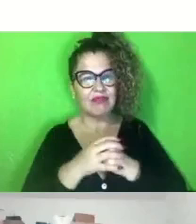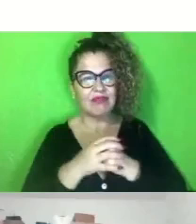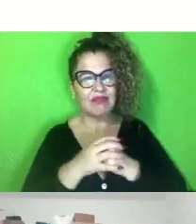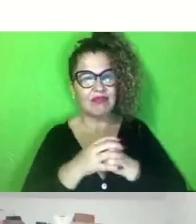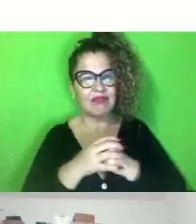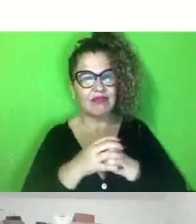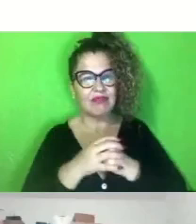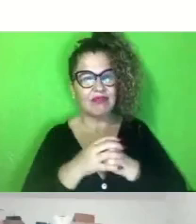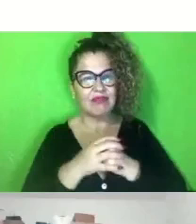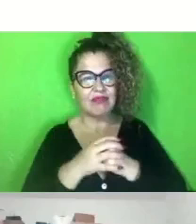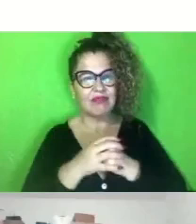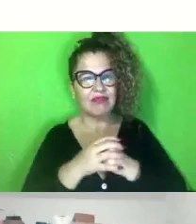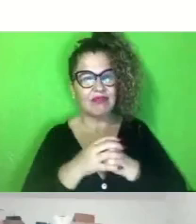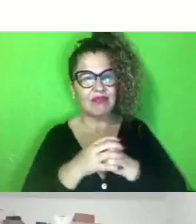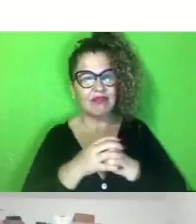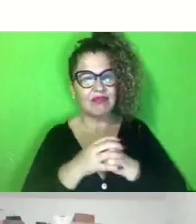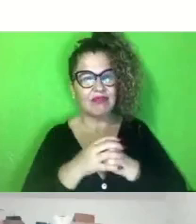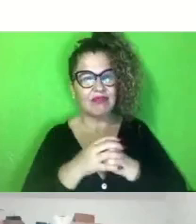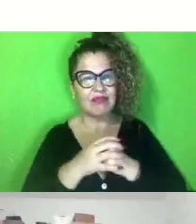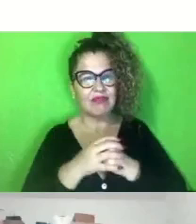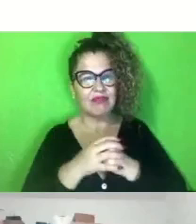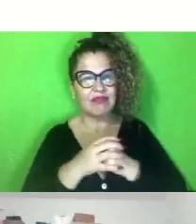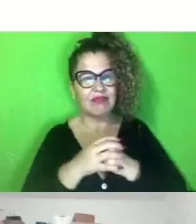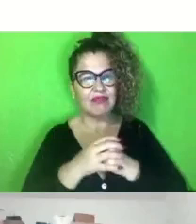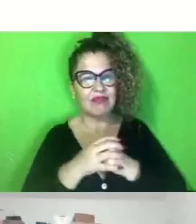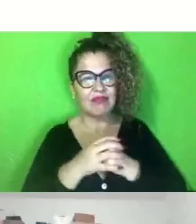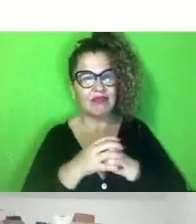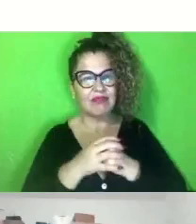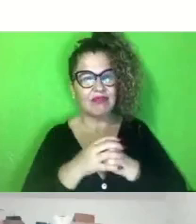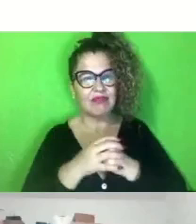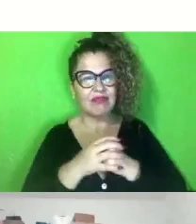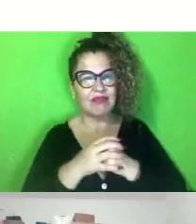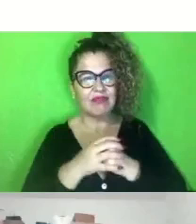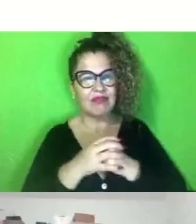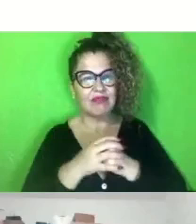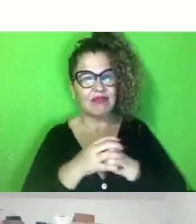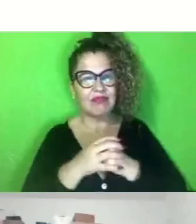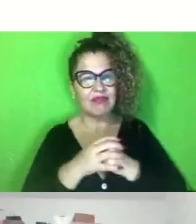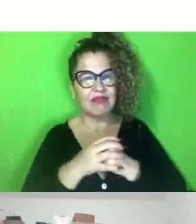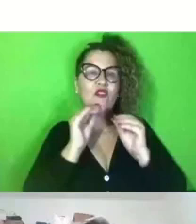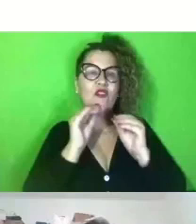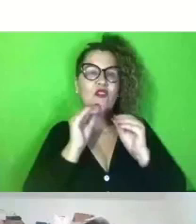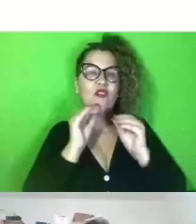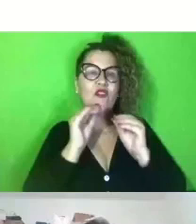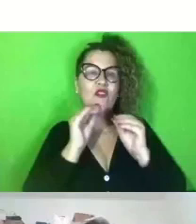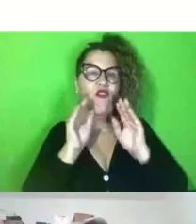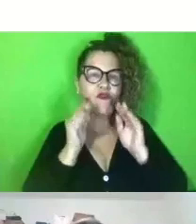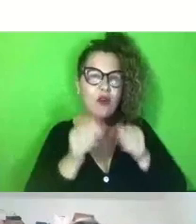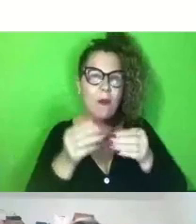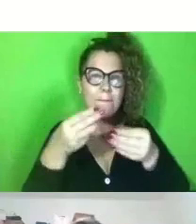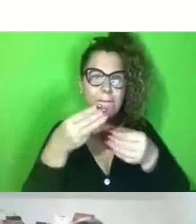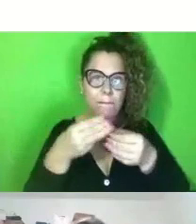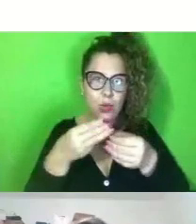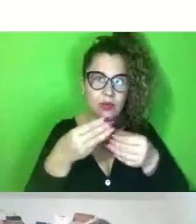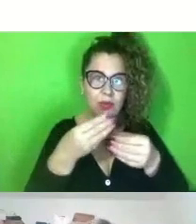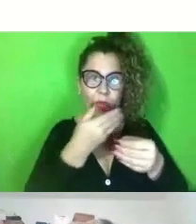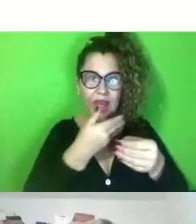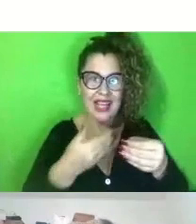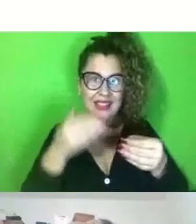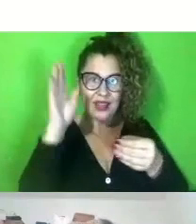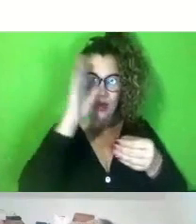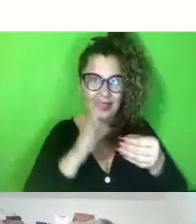Falando a respeito de como a gente agir a nível nacional, estadual e municipal. É, eu entendo que existem duas vertentes